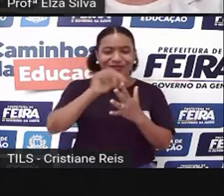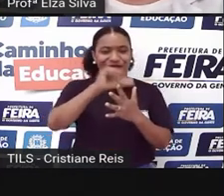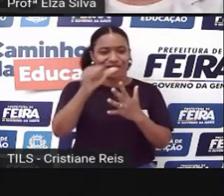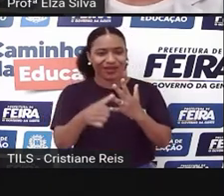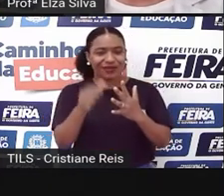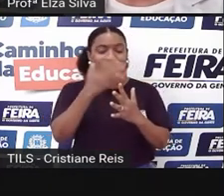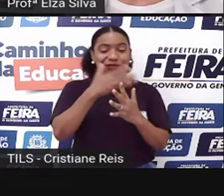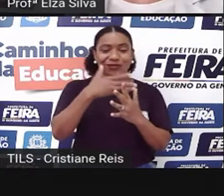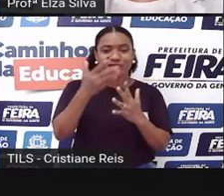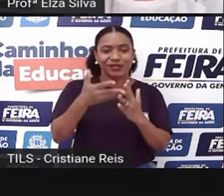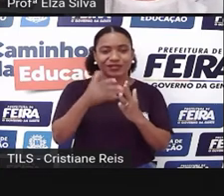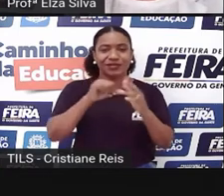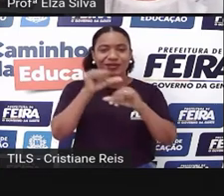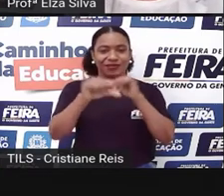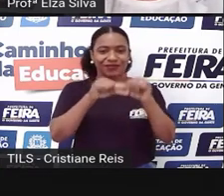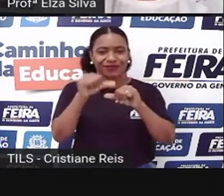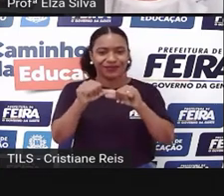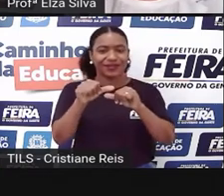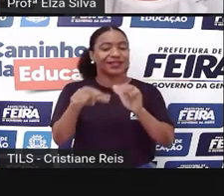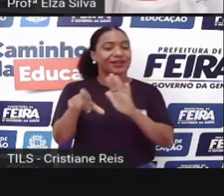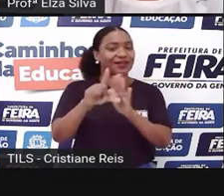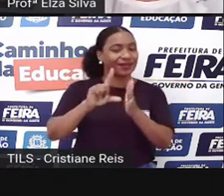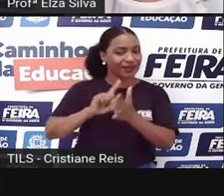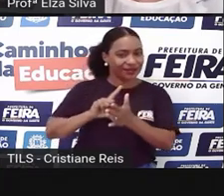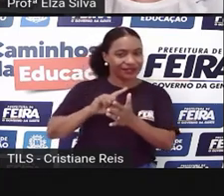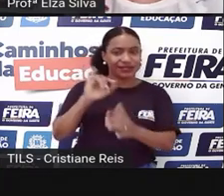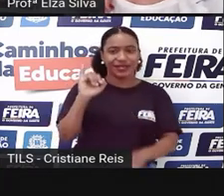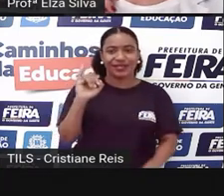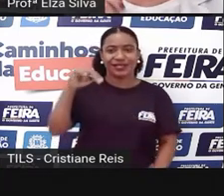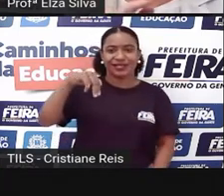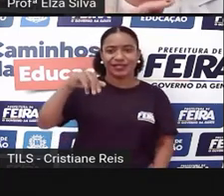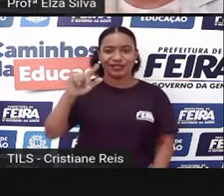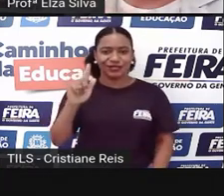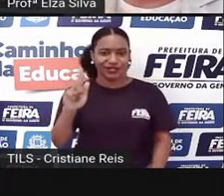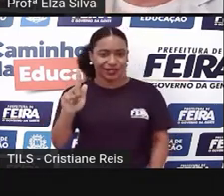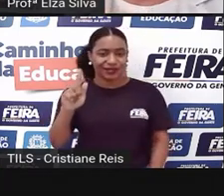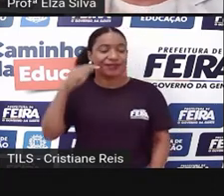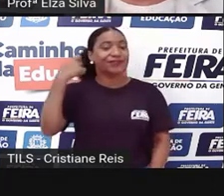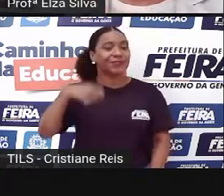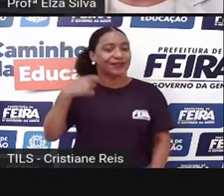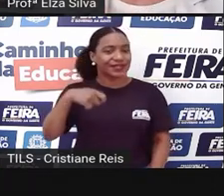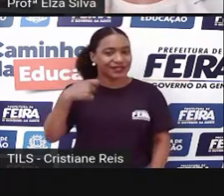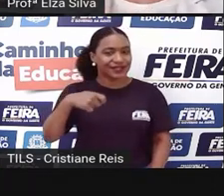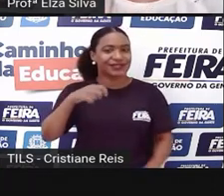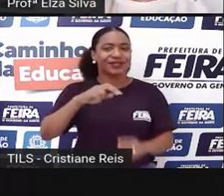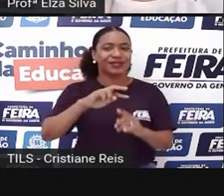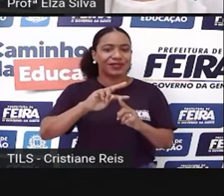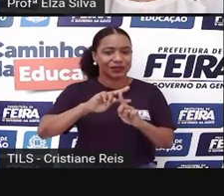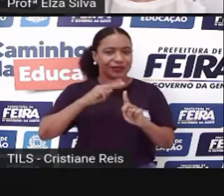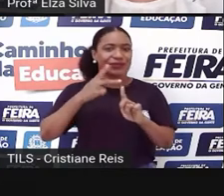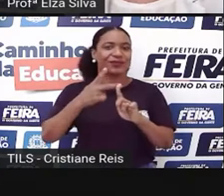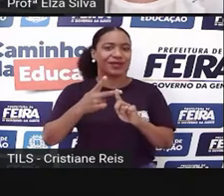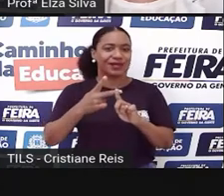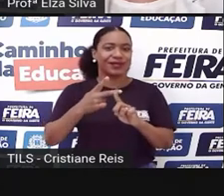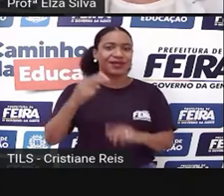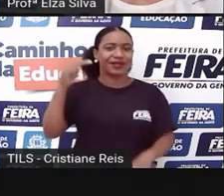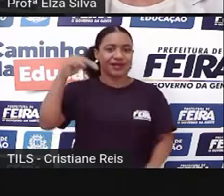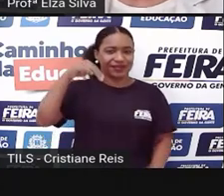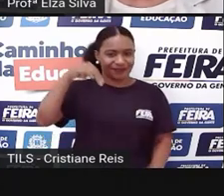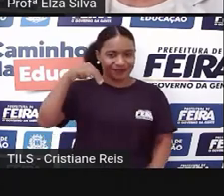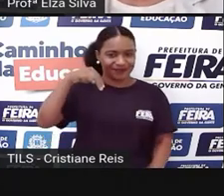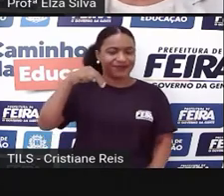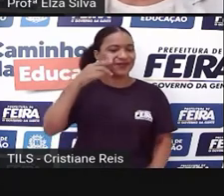consoante. Por isso, antes de acrescentarmos o ing, a gente precisa dobrar a consoante final,